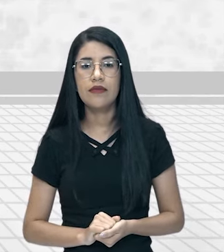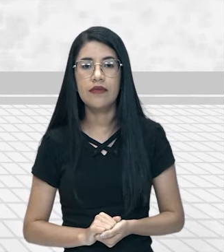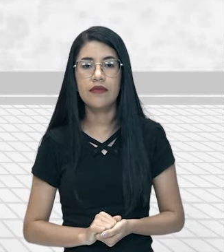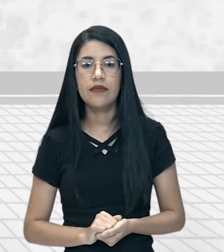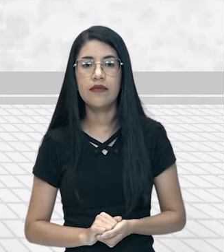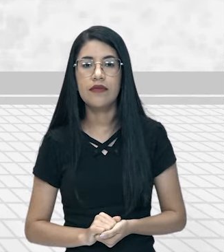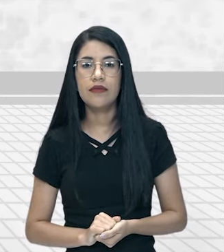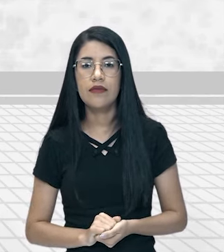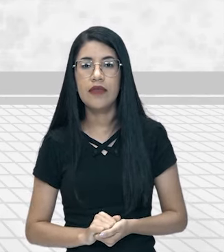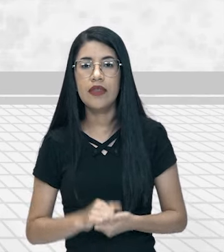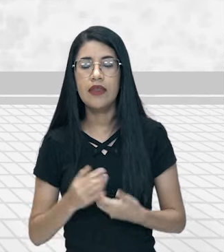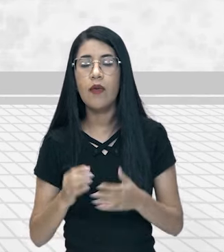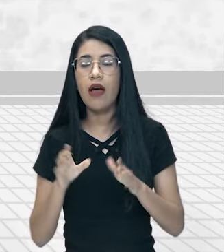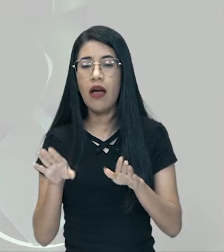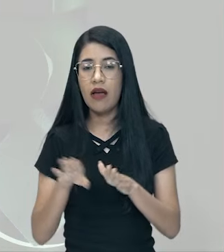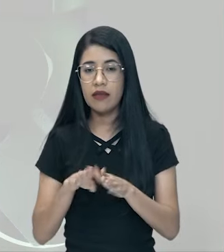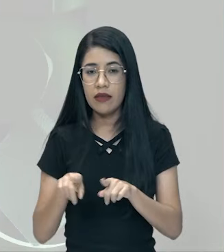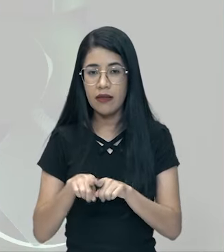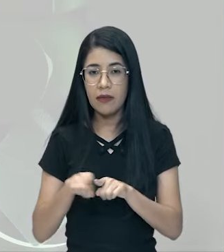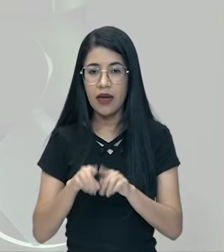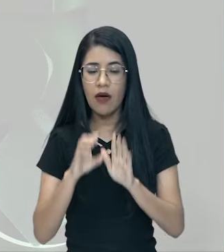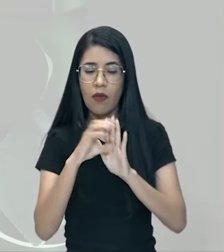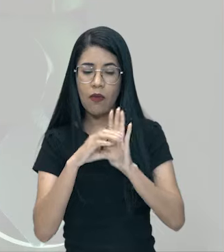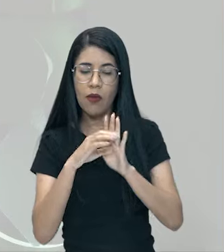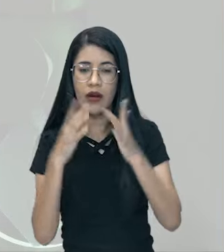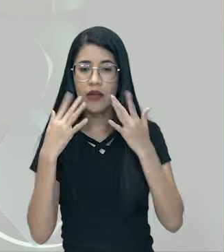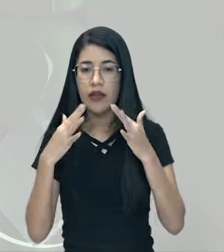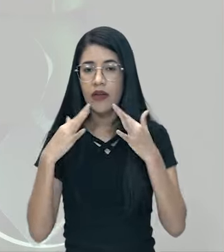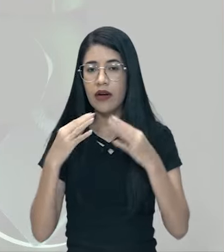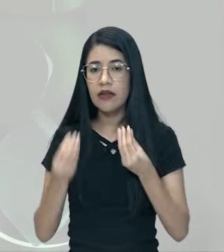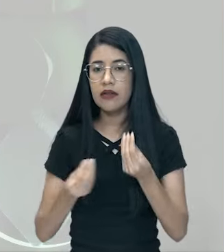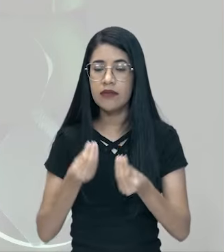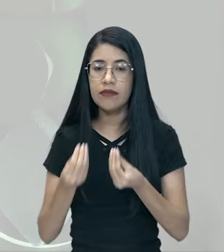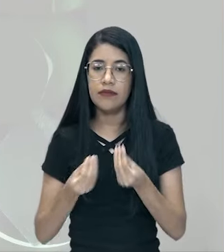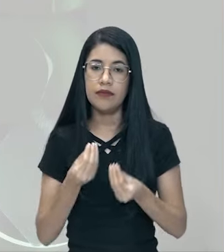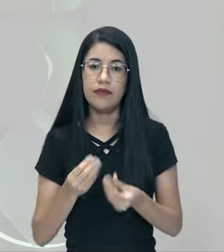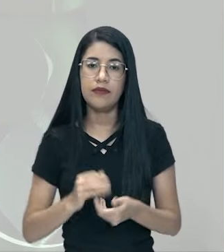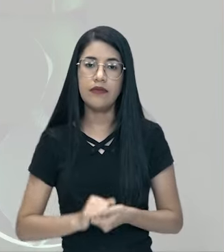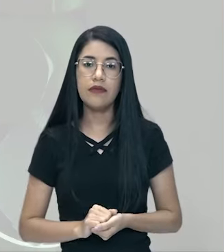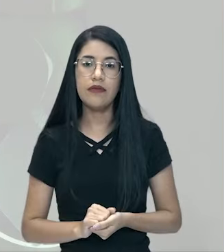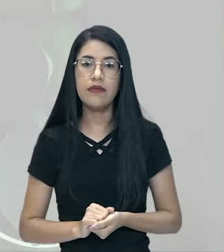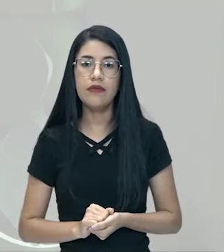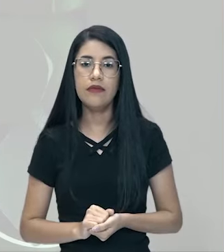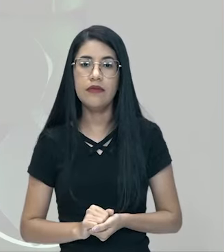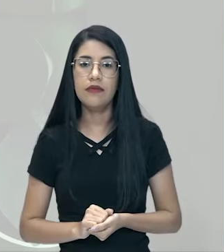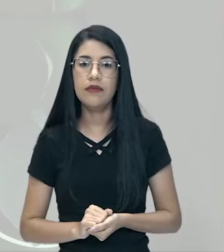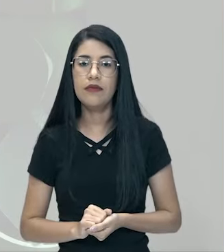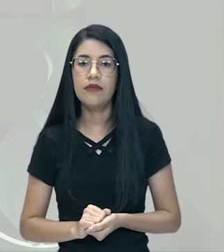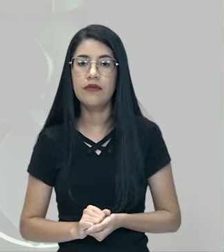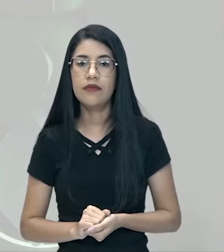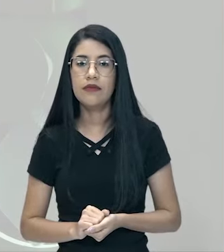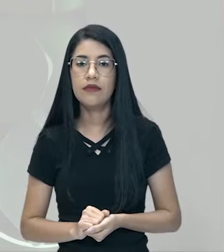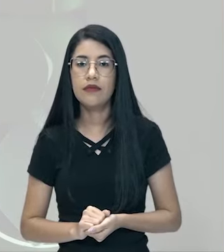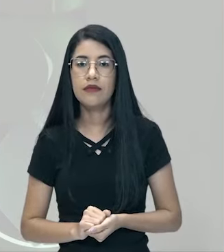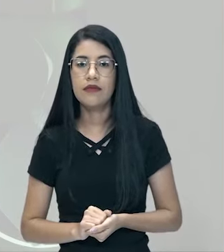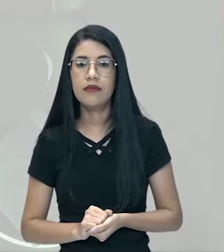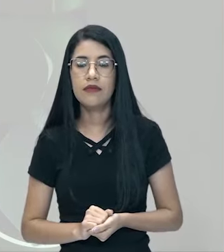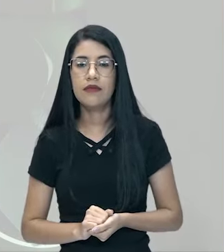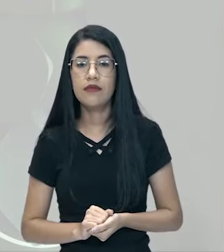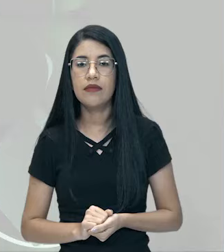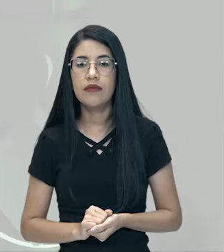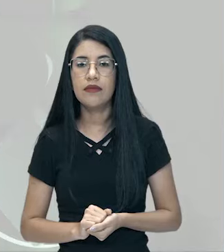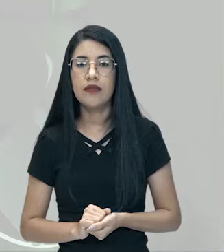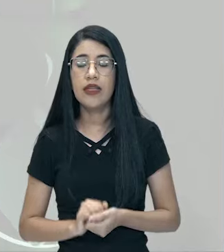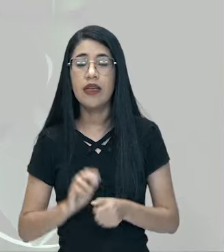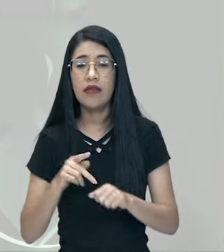vamos definir também essa natureza das ondas. Vejam aí, muito bem, olha lá. Depois que